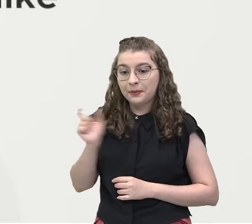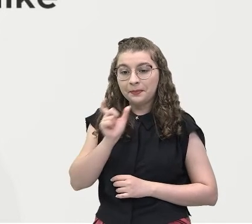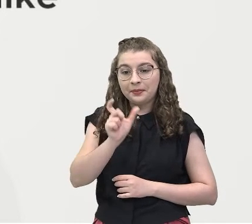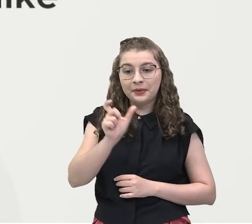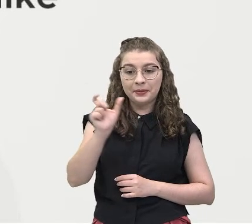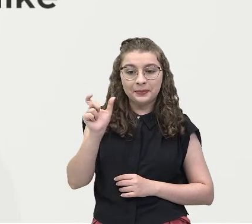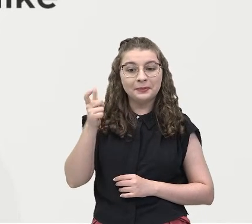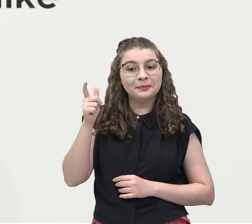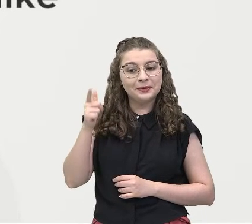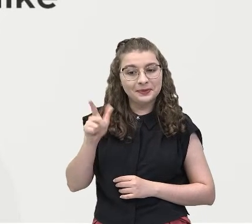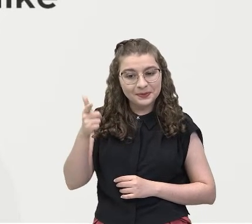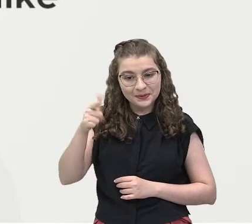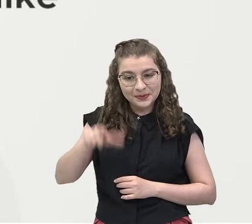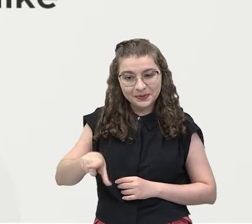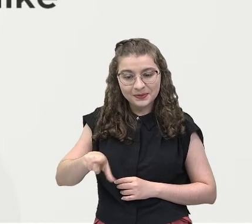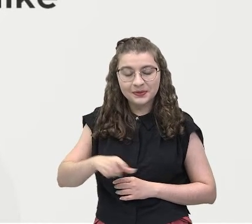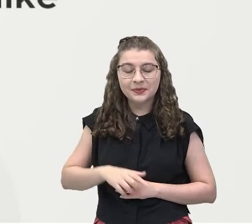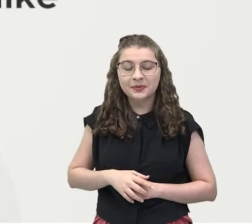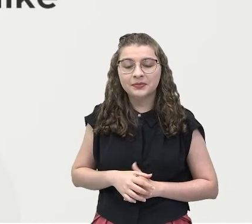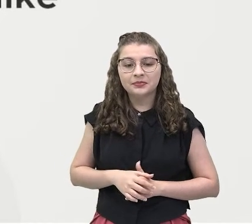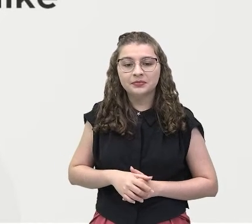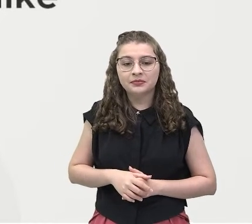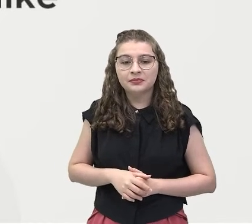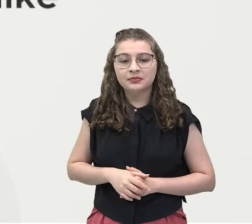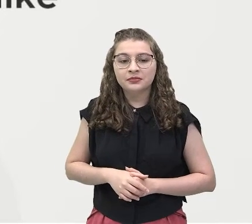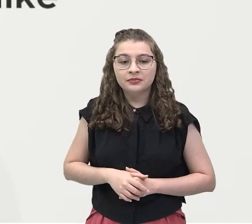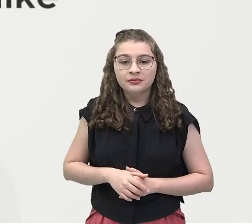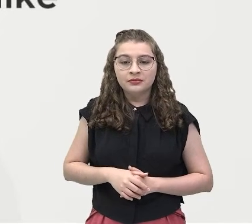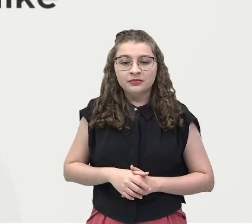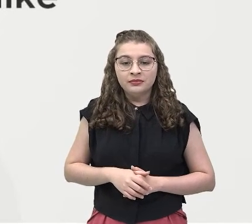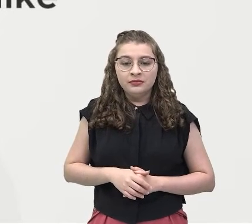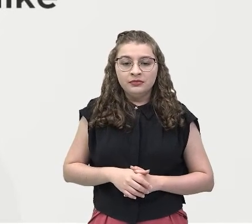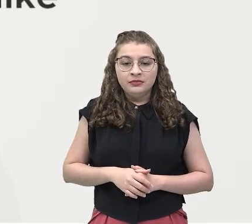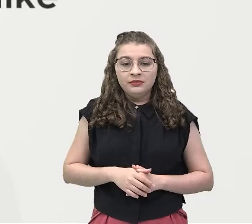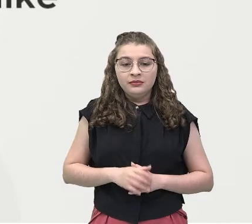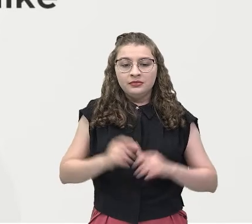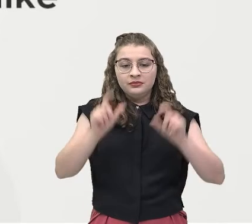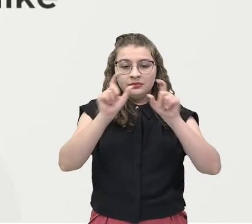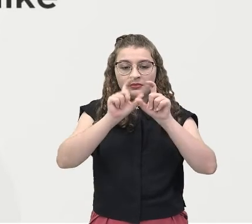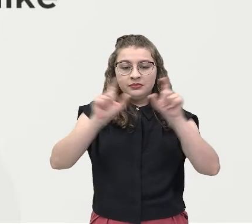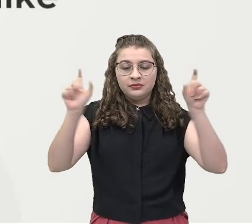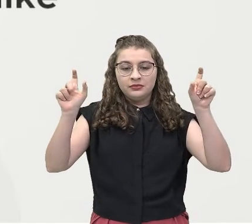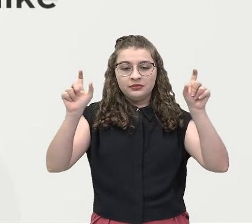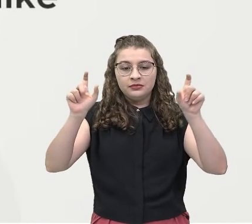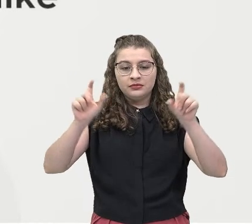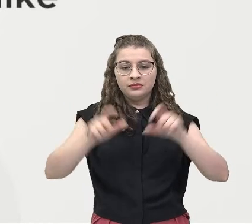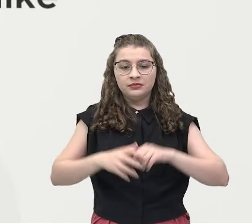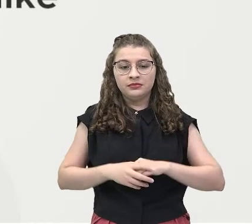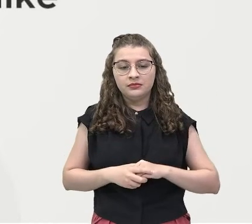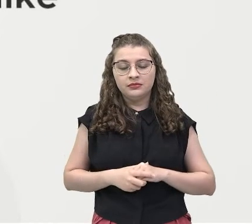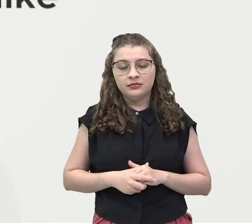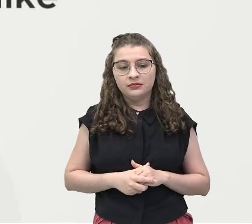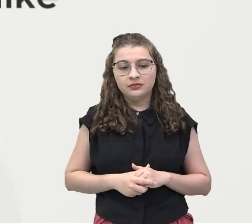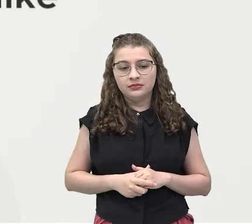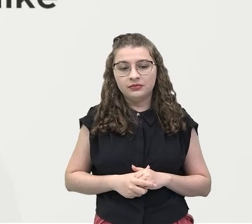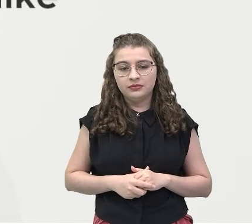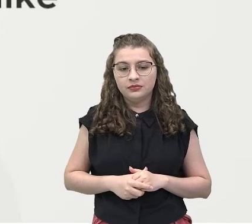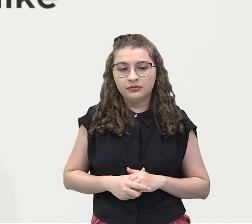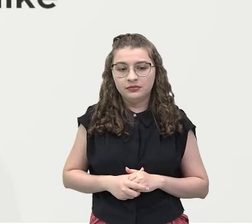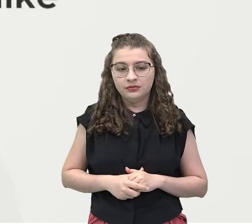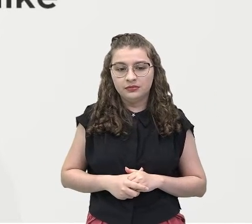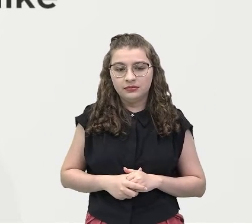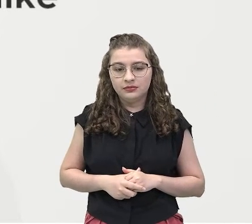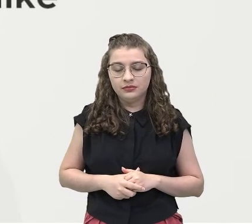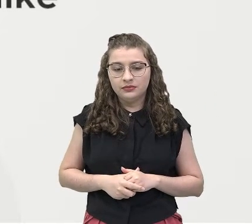esse assunto. E aí ele começa a passar aqui, no caso, é o nosso primeiro parágrafo. Você vai analisar também, né? Primeiro